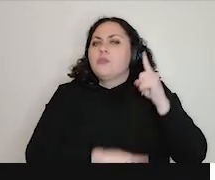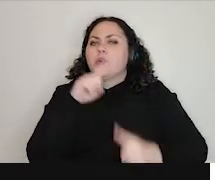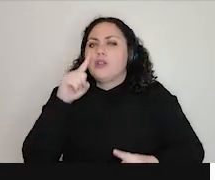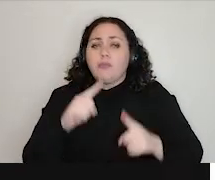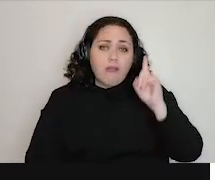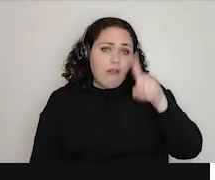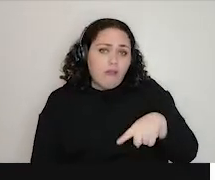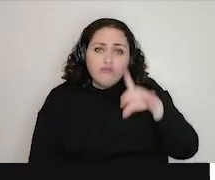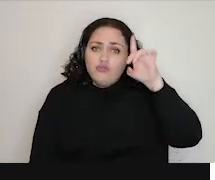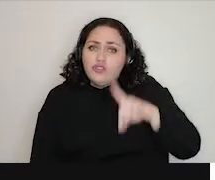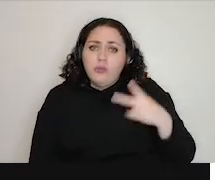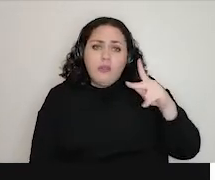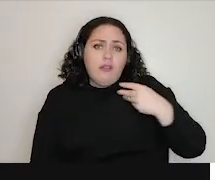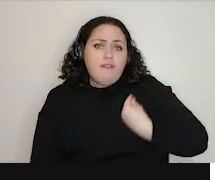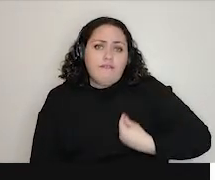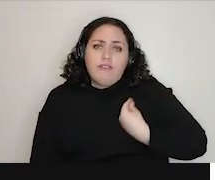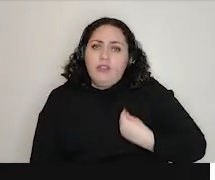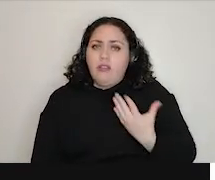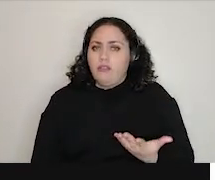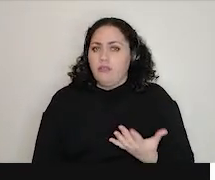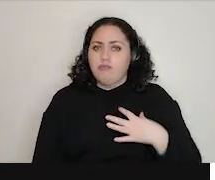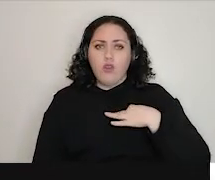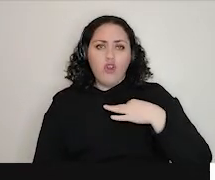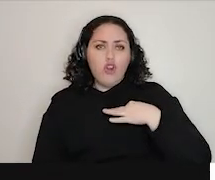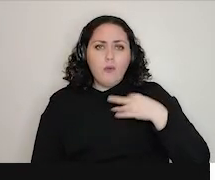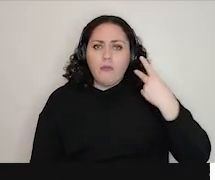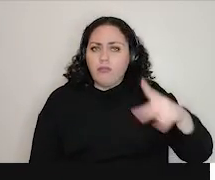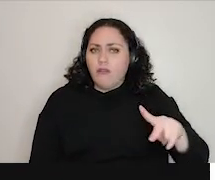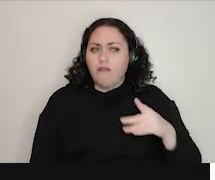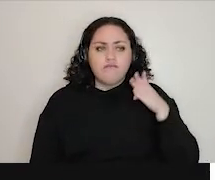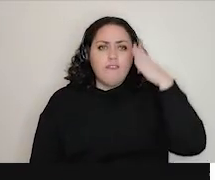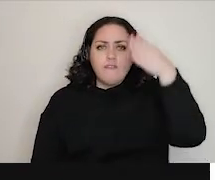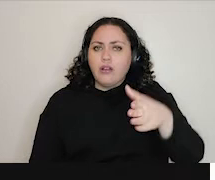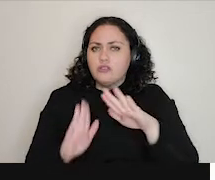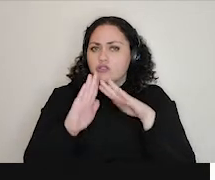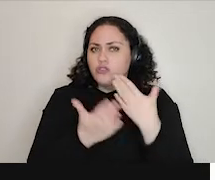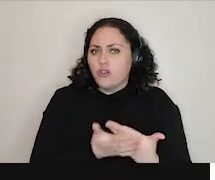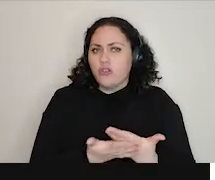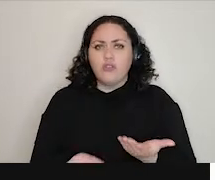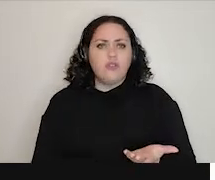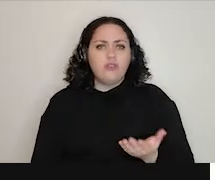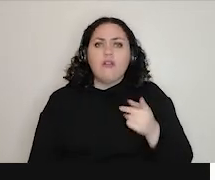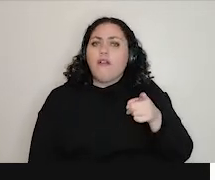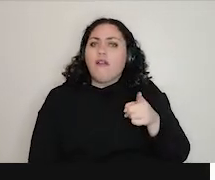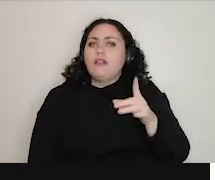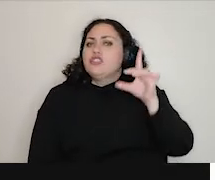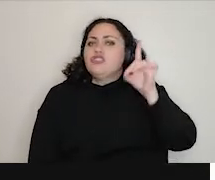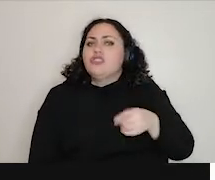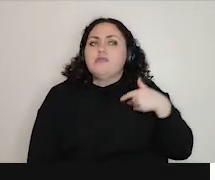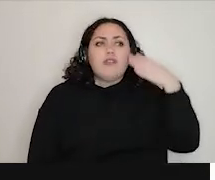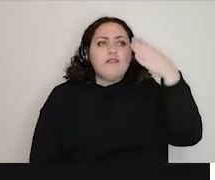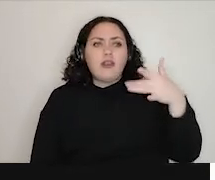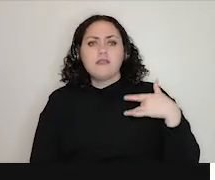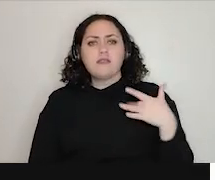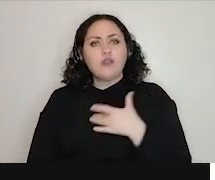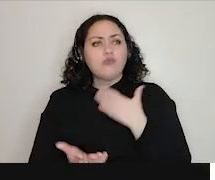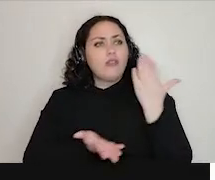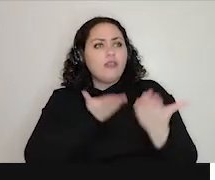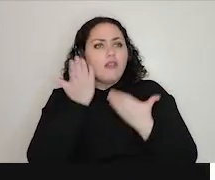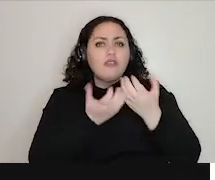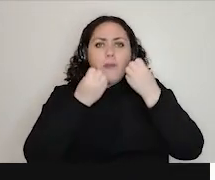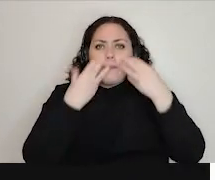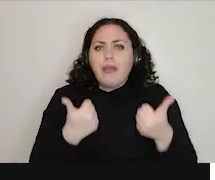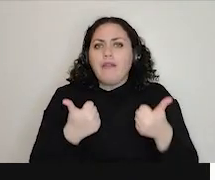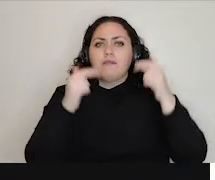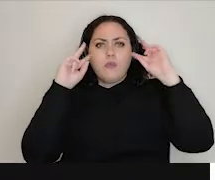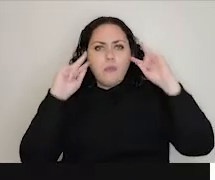direito de existir, de ser como é, direito de ir na escola, direito de ser, de acessar o serviço de saúde e ser tratado